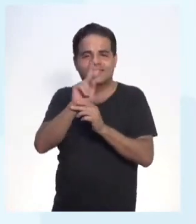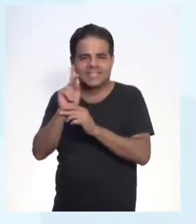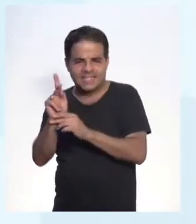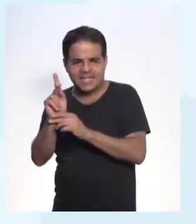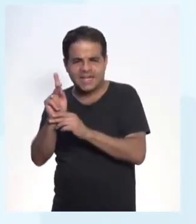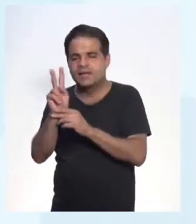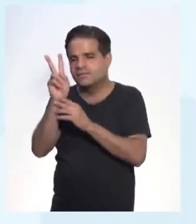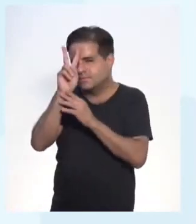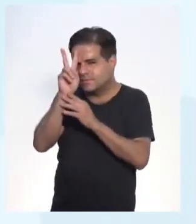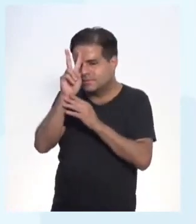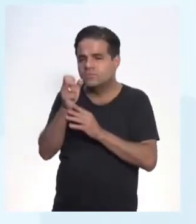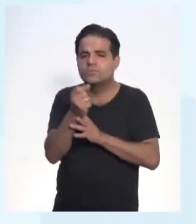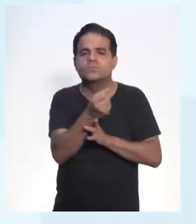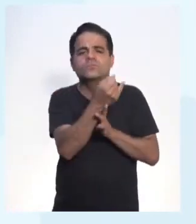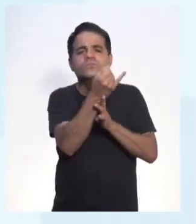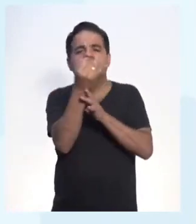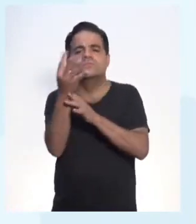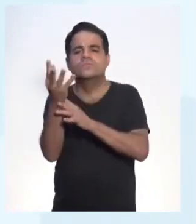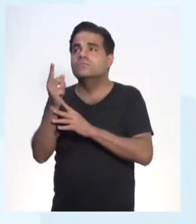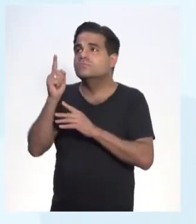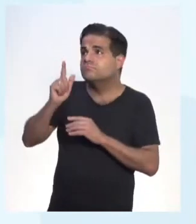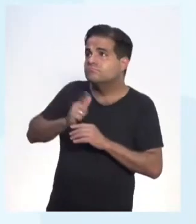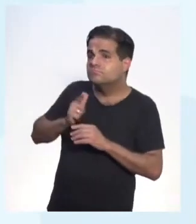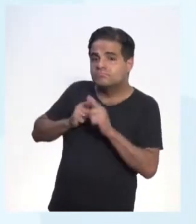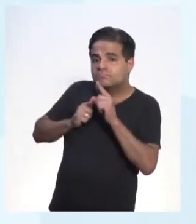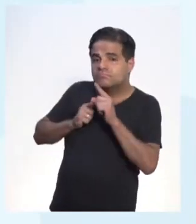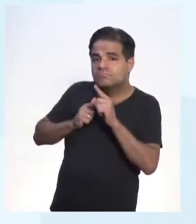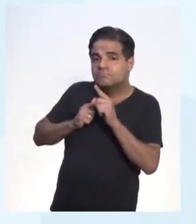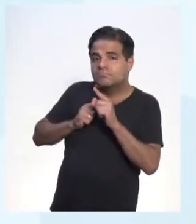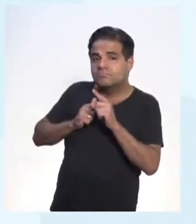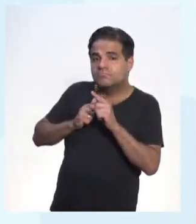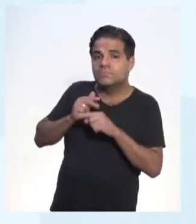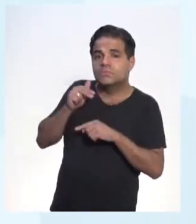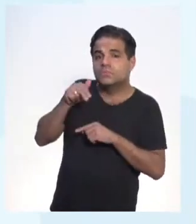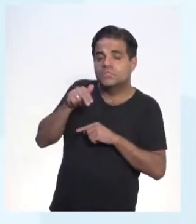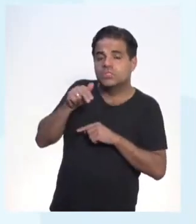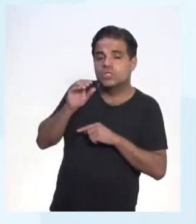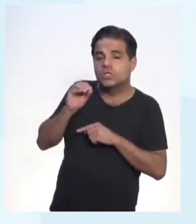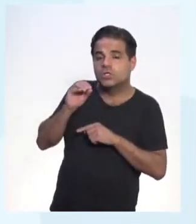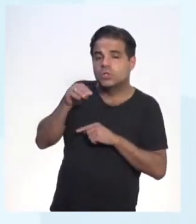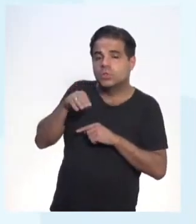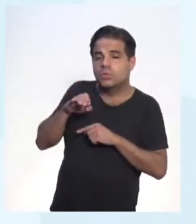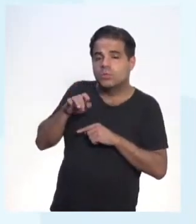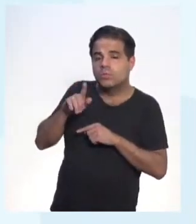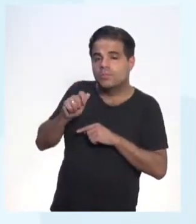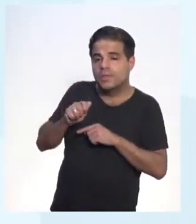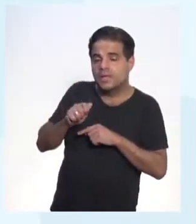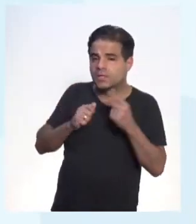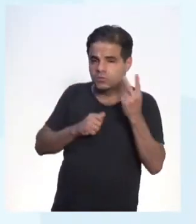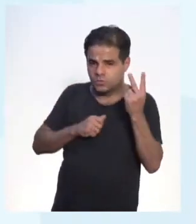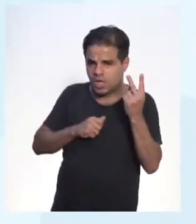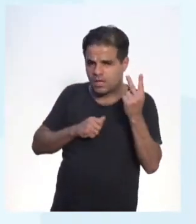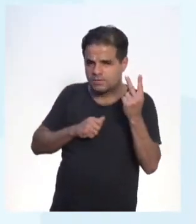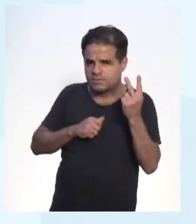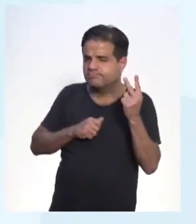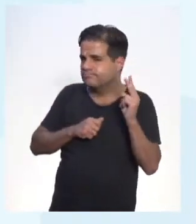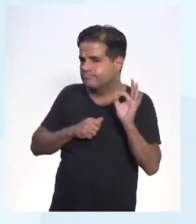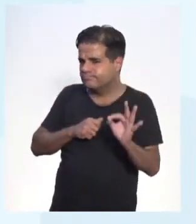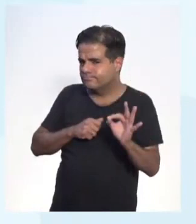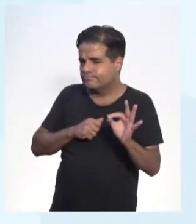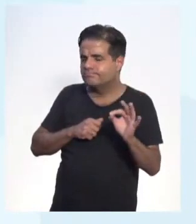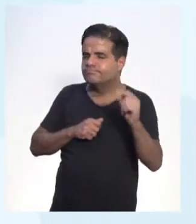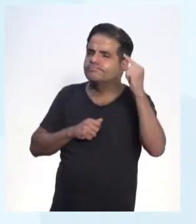K? Quantos elementos nós temos? O N de ômega? 2. Muito bem.